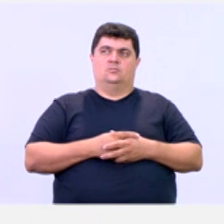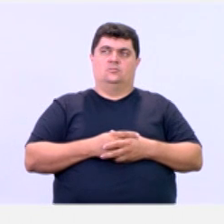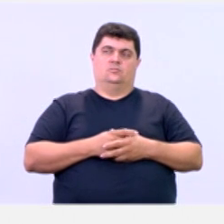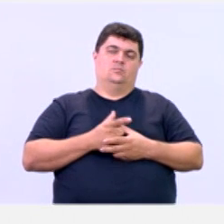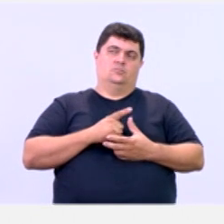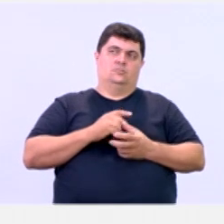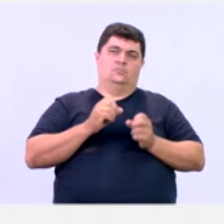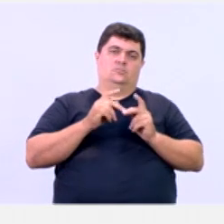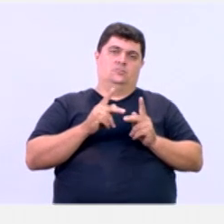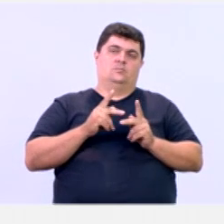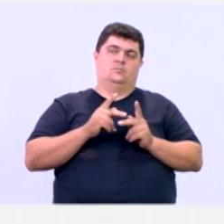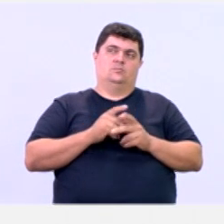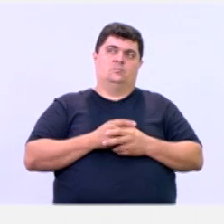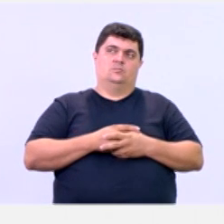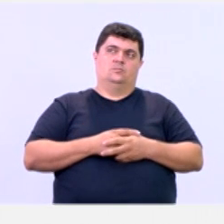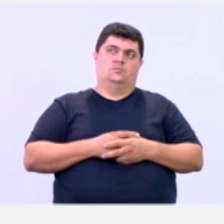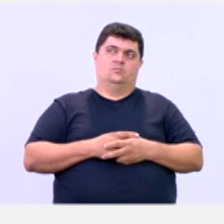aqui.